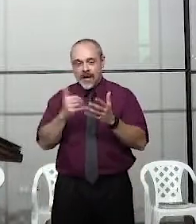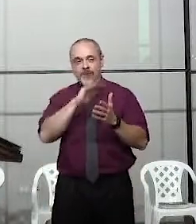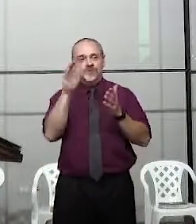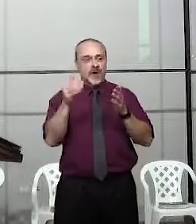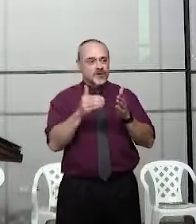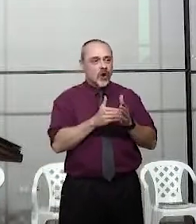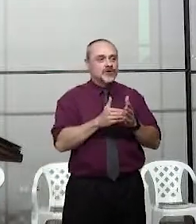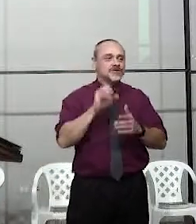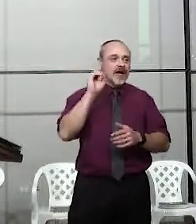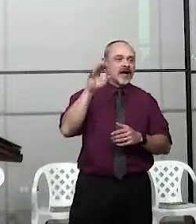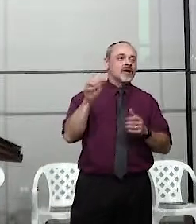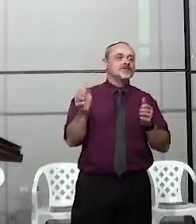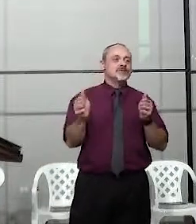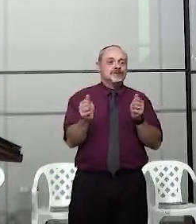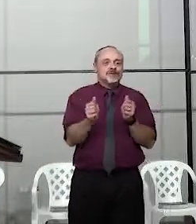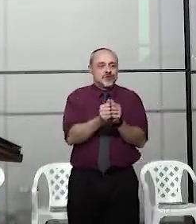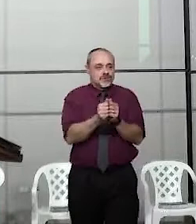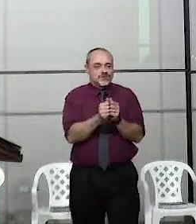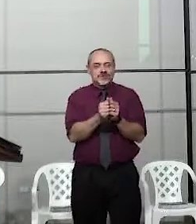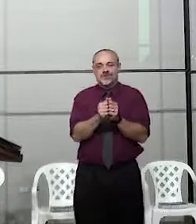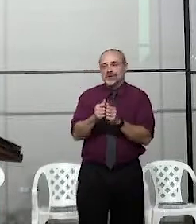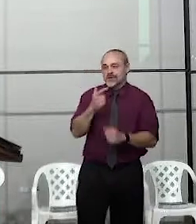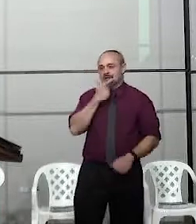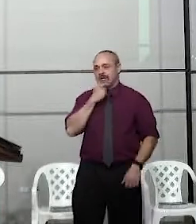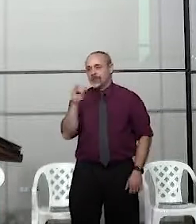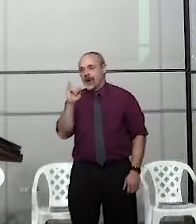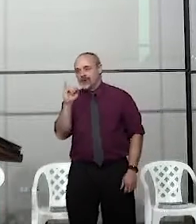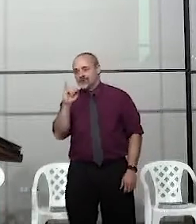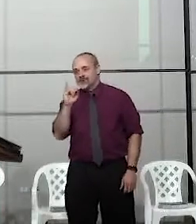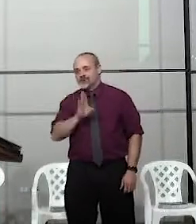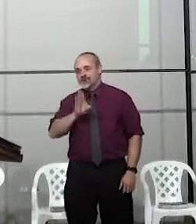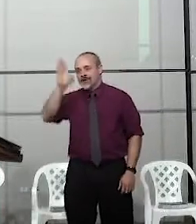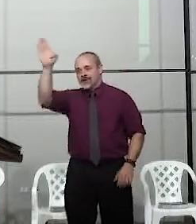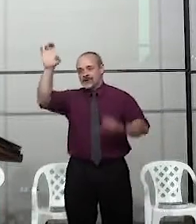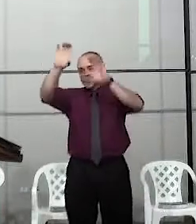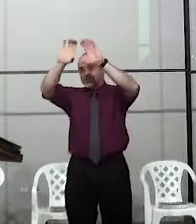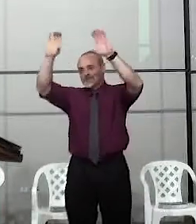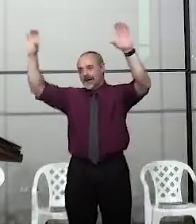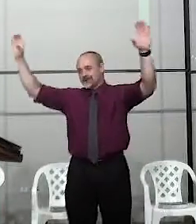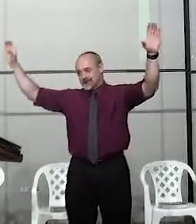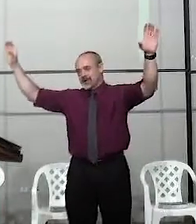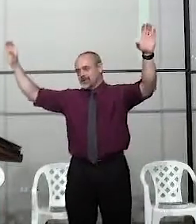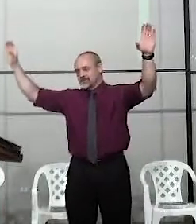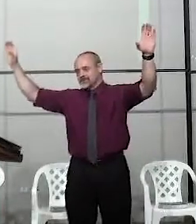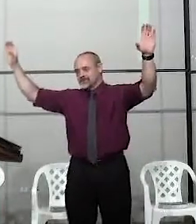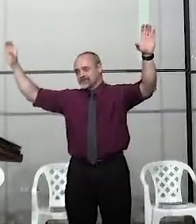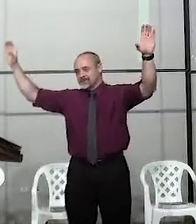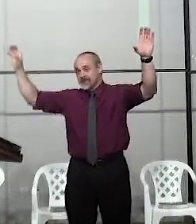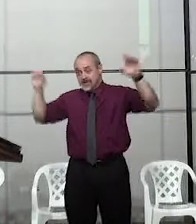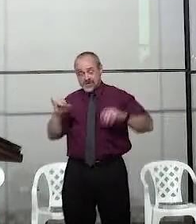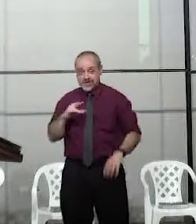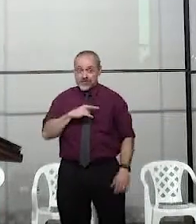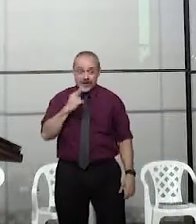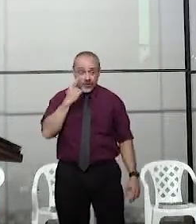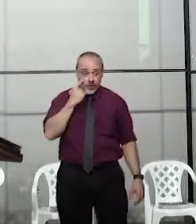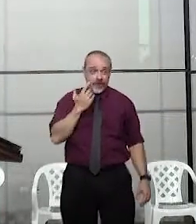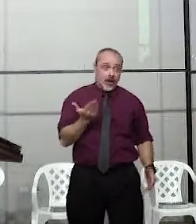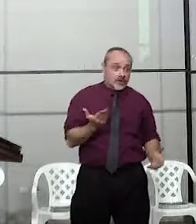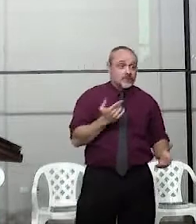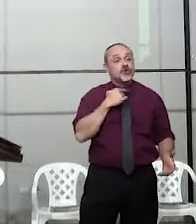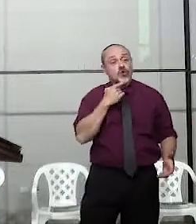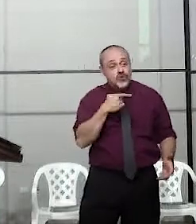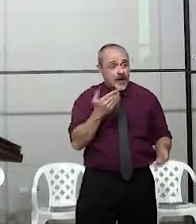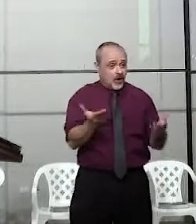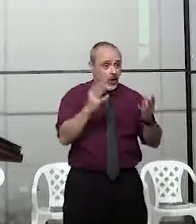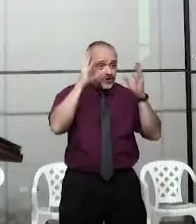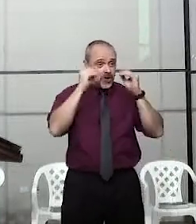Nós queremos para todos saírem juntos, irmãos, indo ao céu. Se tiver